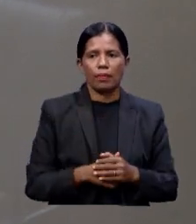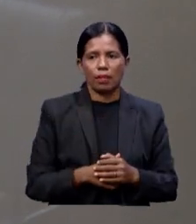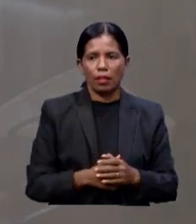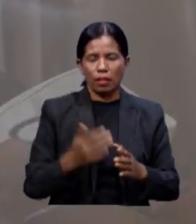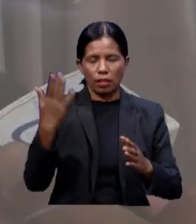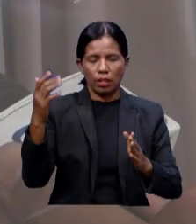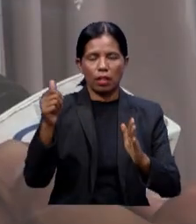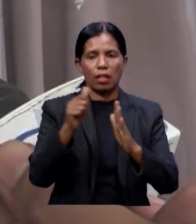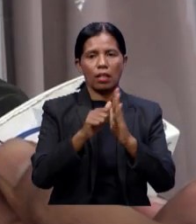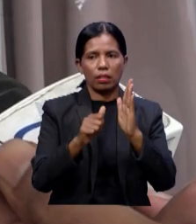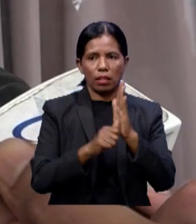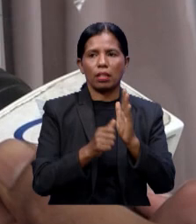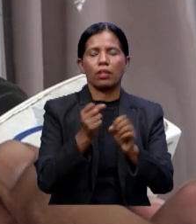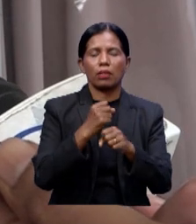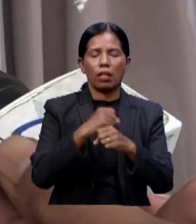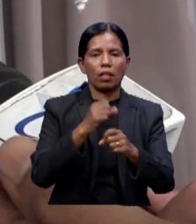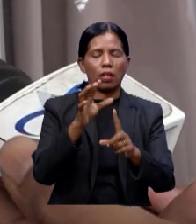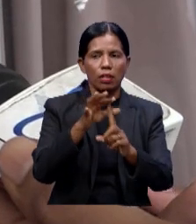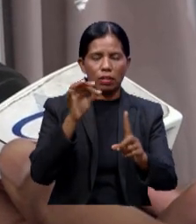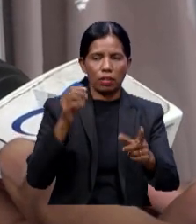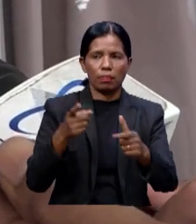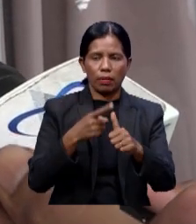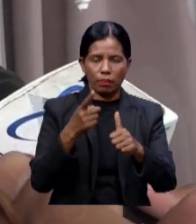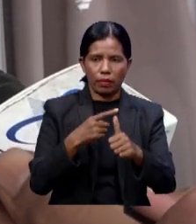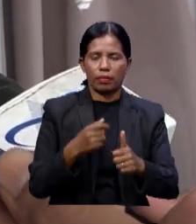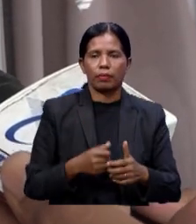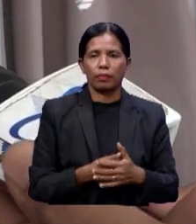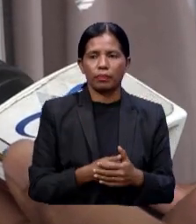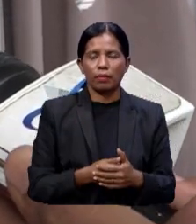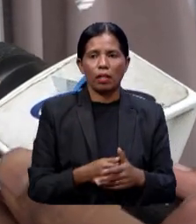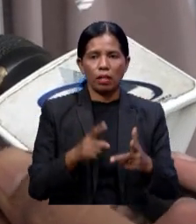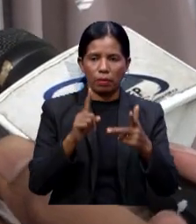atual eleição, ne primeiro. Segundo,